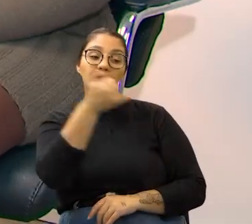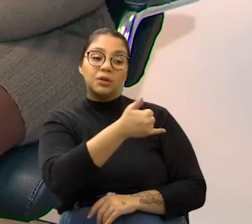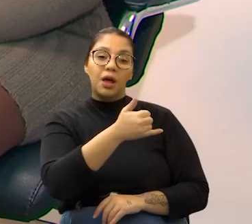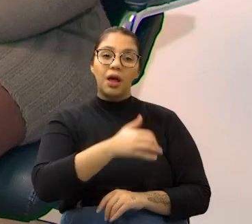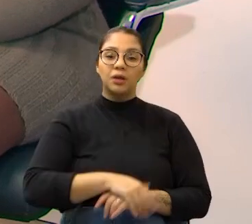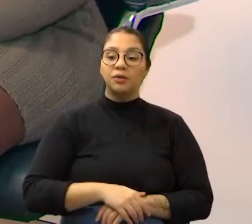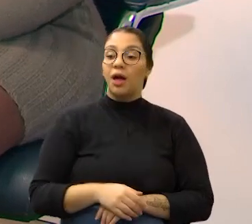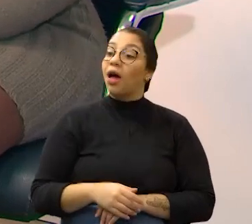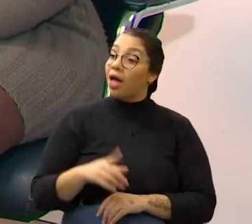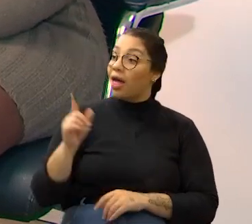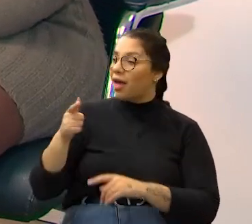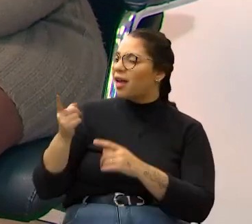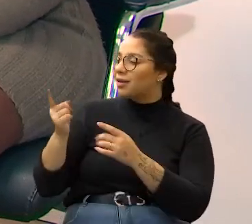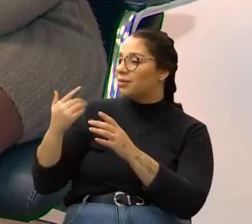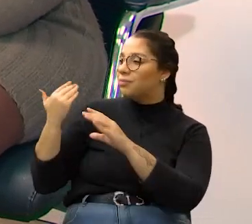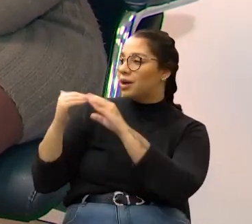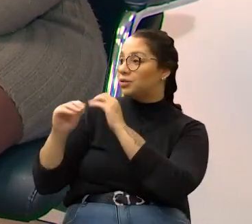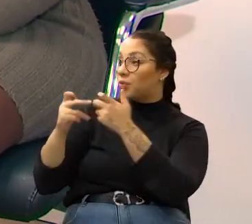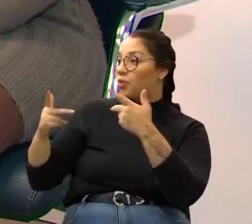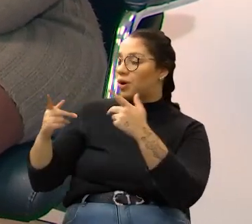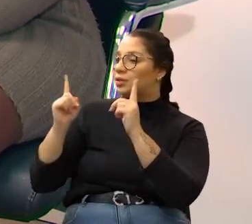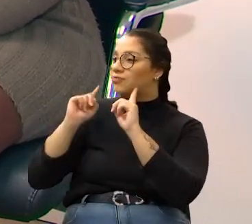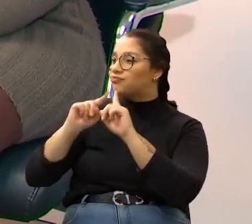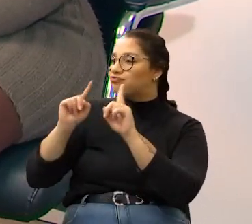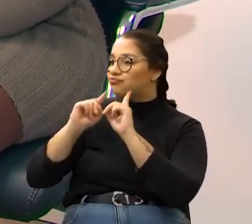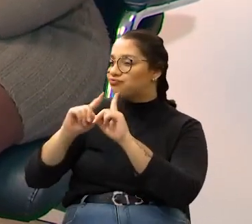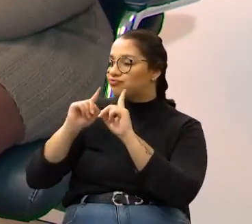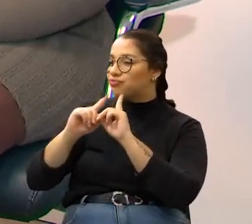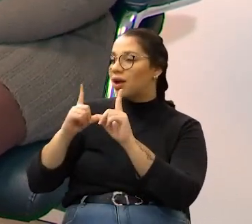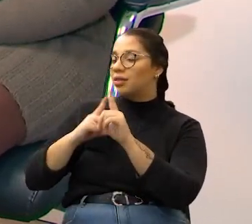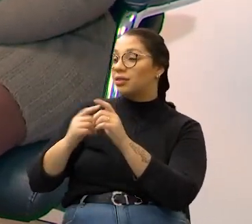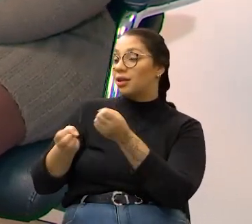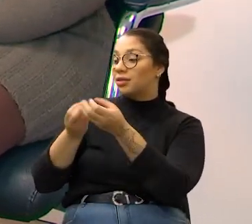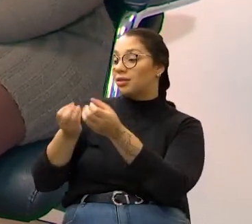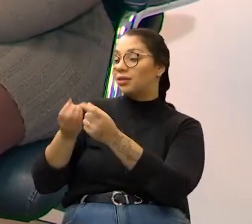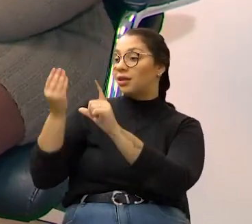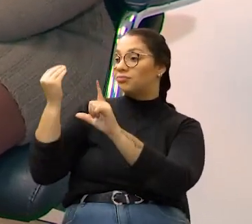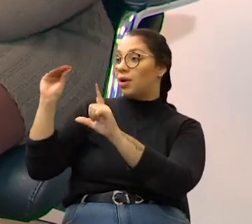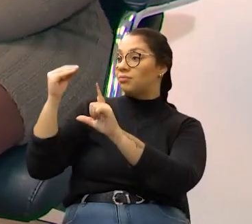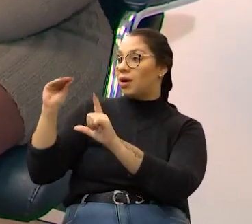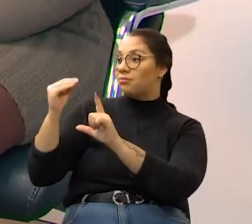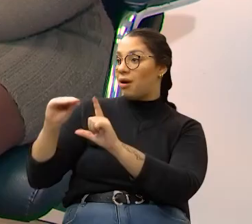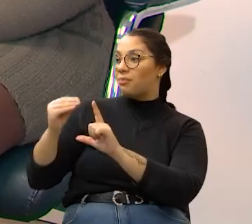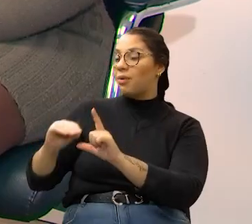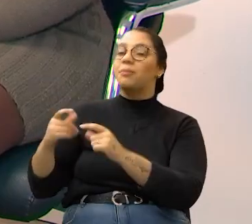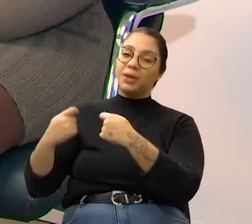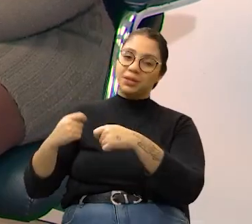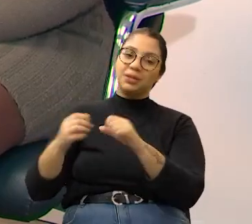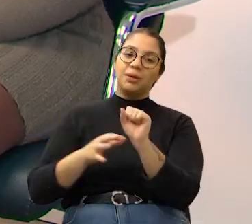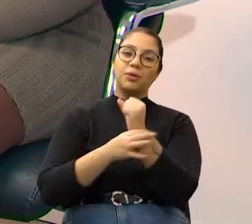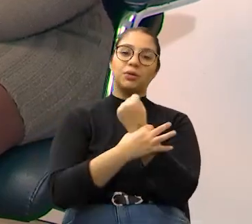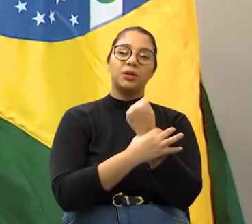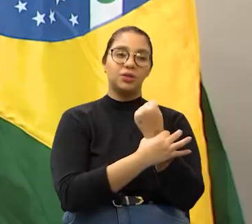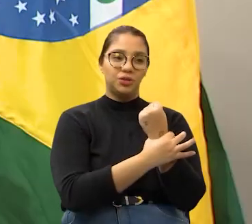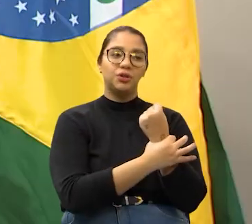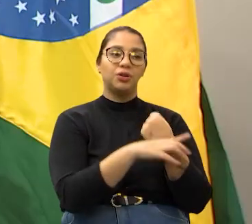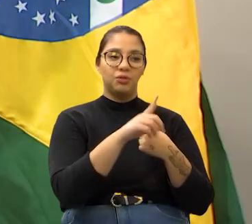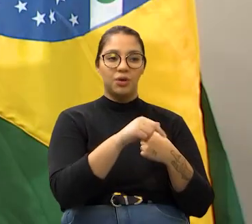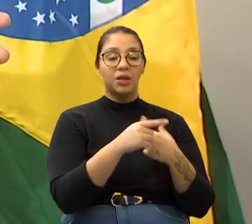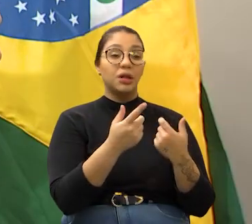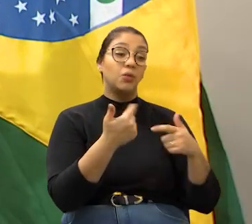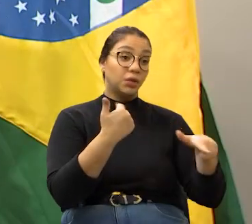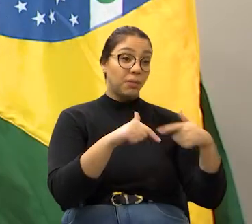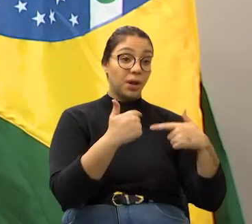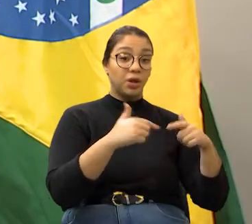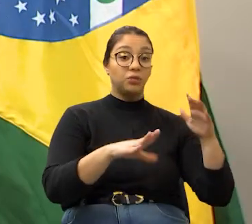alguma razão... Manda algo para a ouvidoria, por exemplo, pra ouvidoria. Ele preenche lá. Ele manda seus dados, aqueles dados têm que estar protegidos. Assim